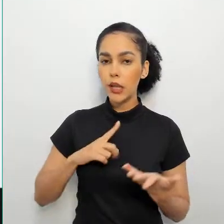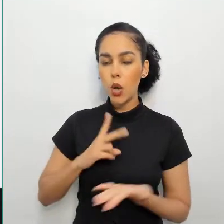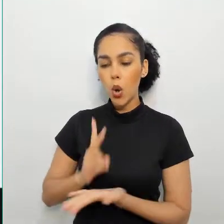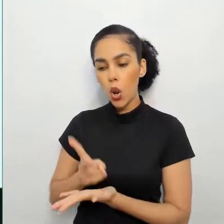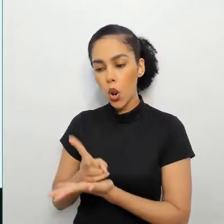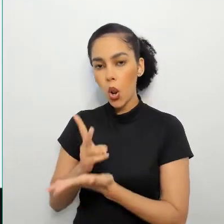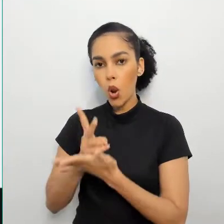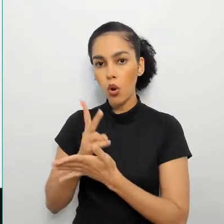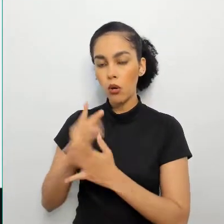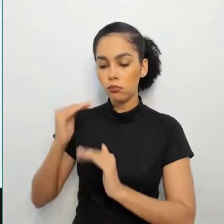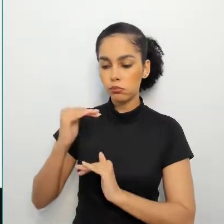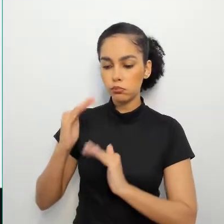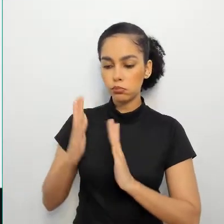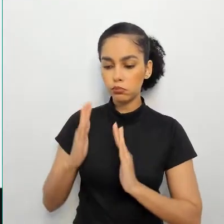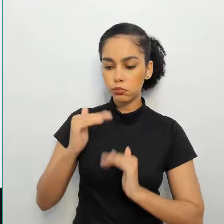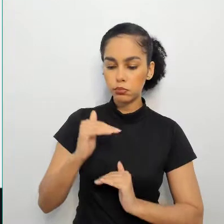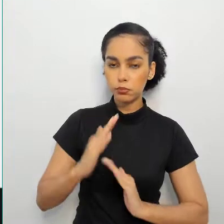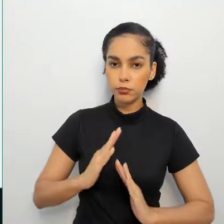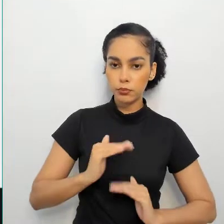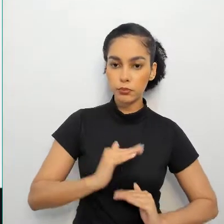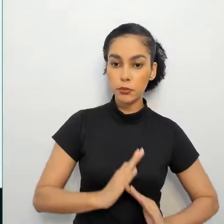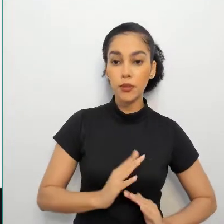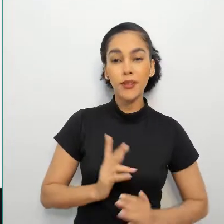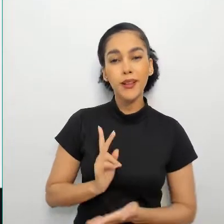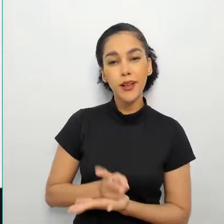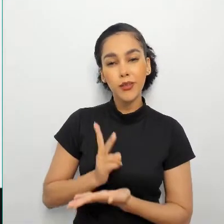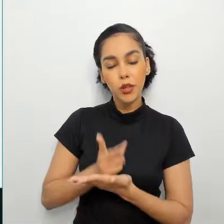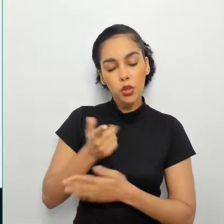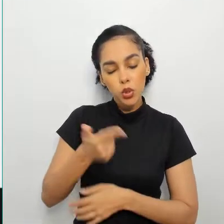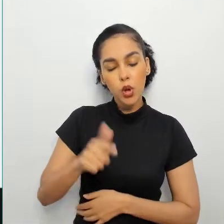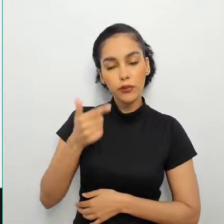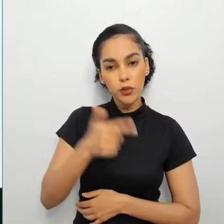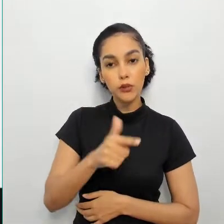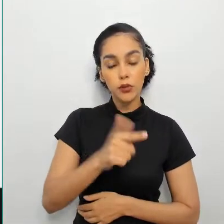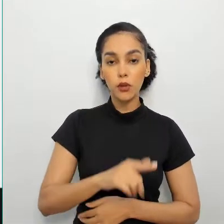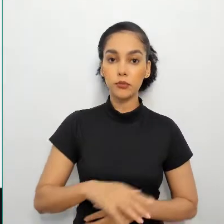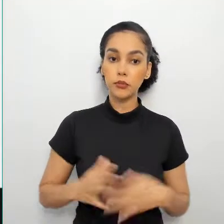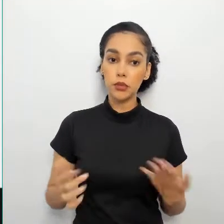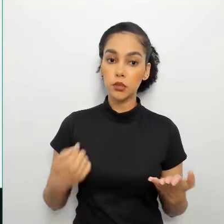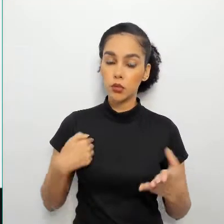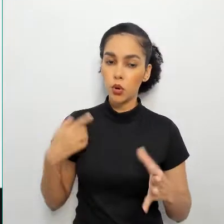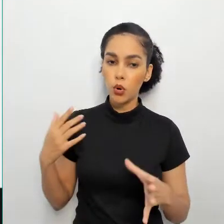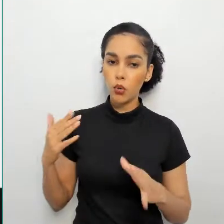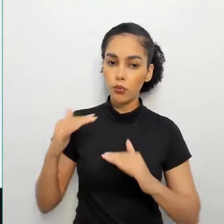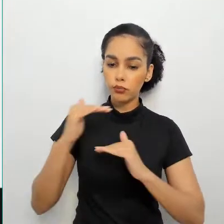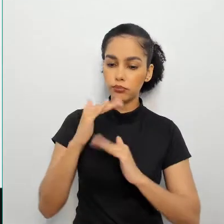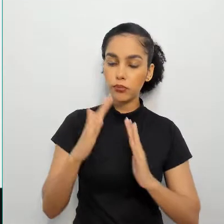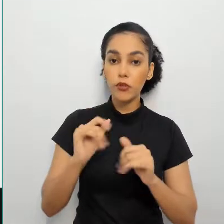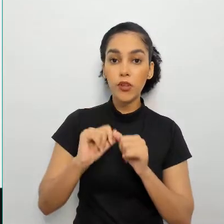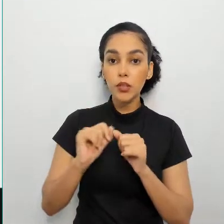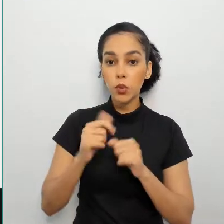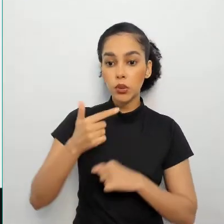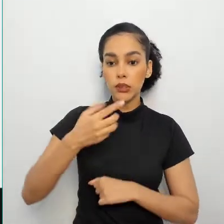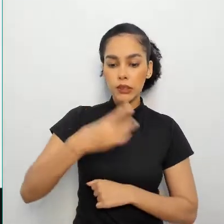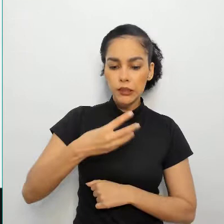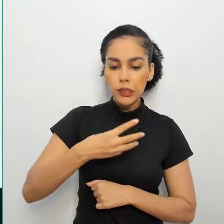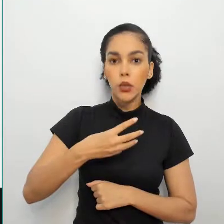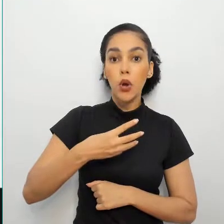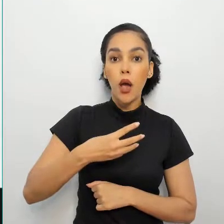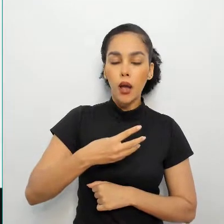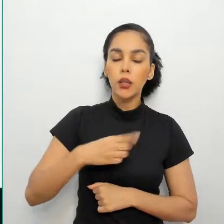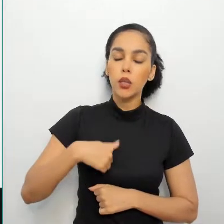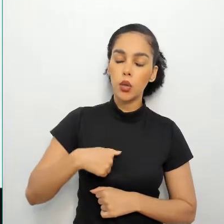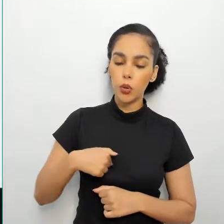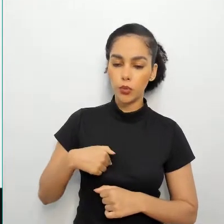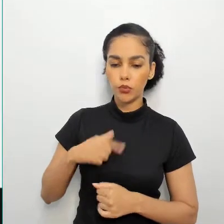Essa sequência de construção se repete recursivamente, ou seja, para construir o terceiro, você vai fazer o mesmo processo.